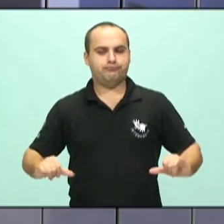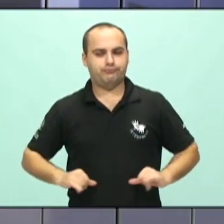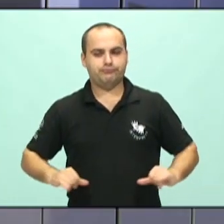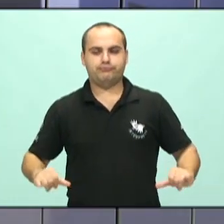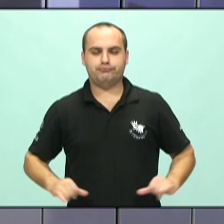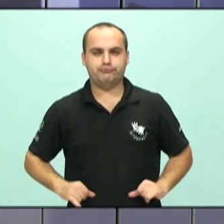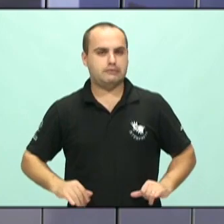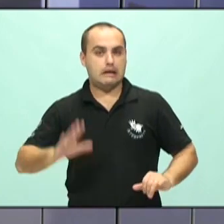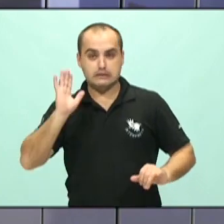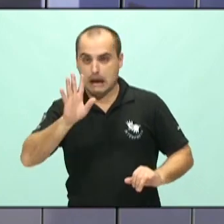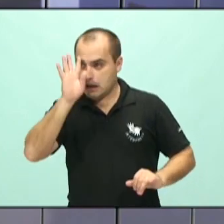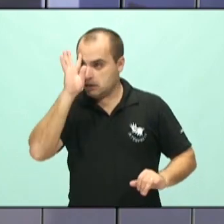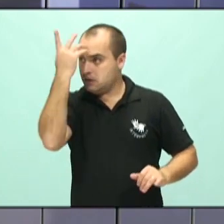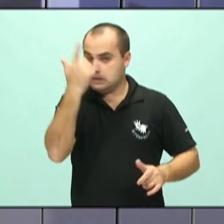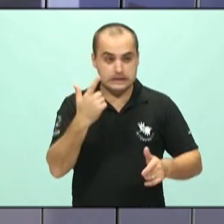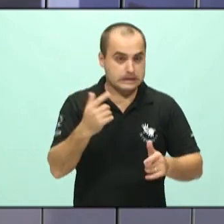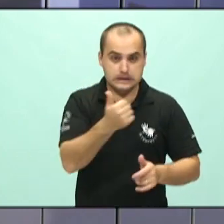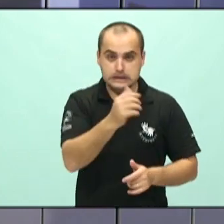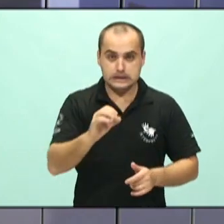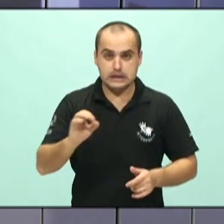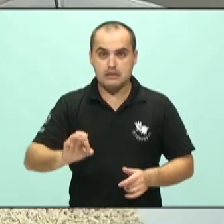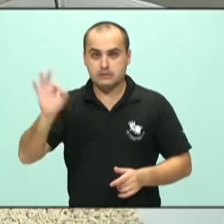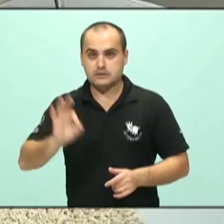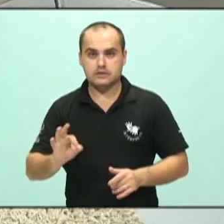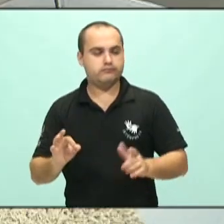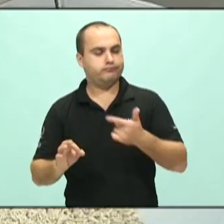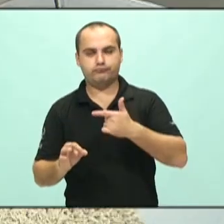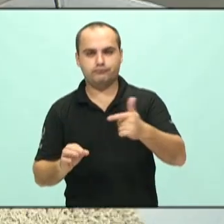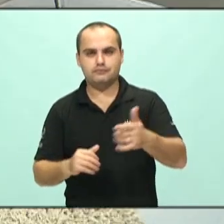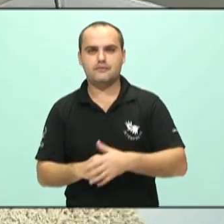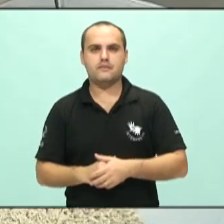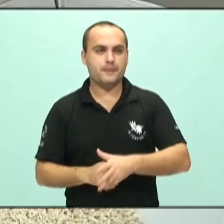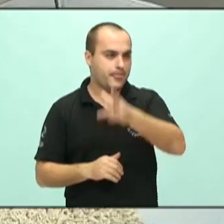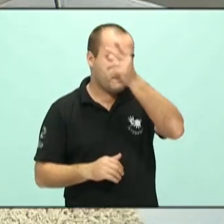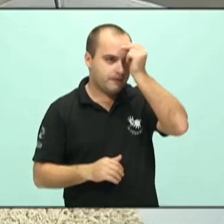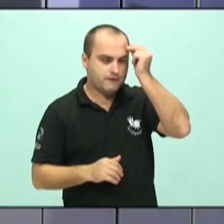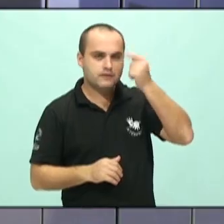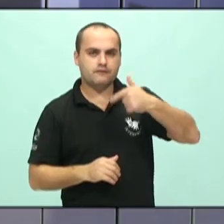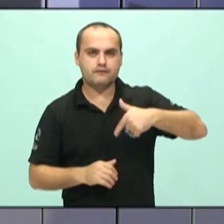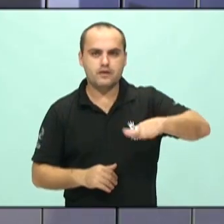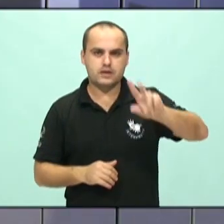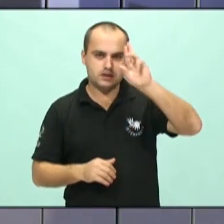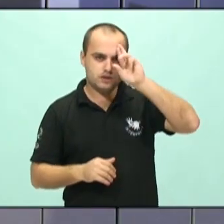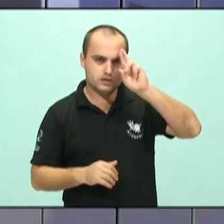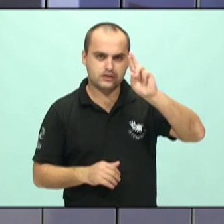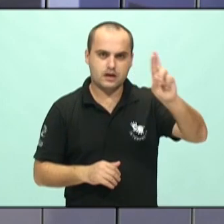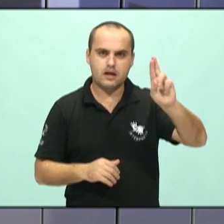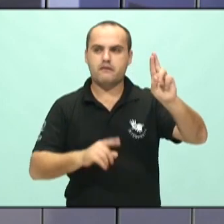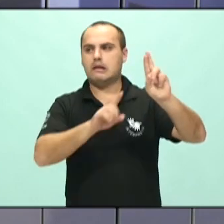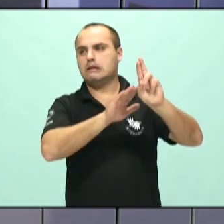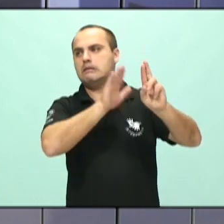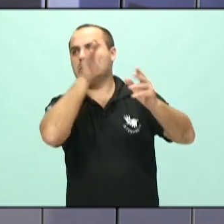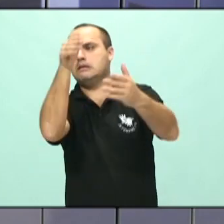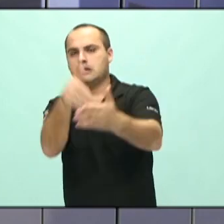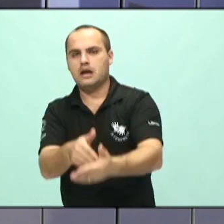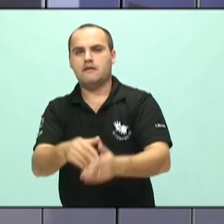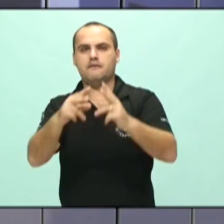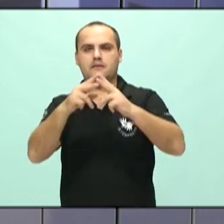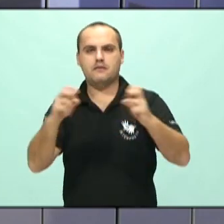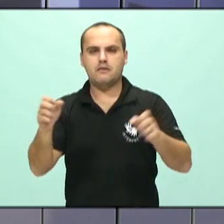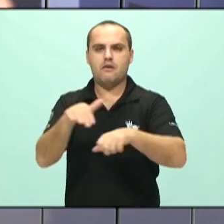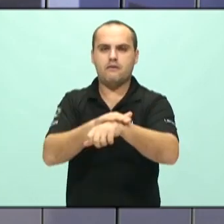nós fomos na justiça, a justiça interditou a empresa, o prefeito foi com os proprietários da empresa Florianópolis, falar